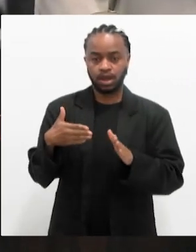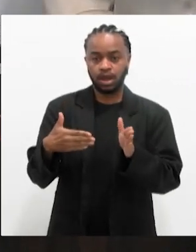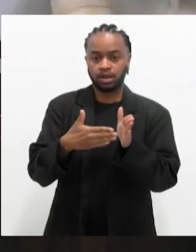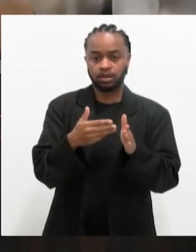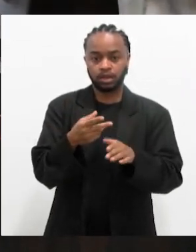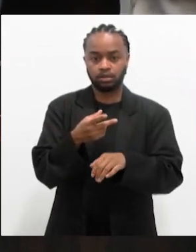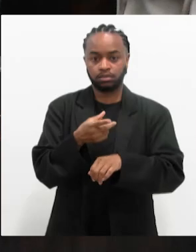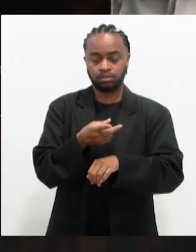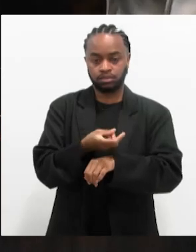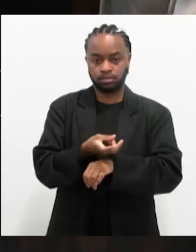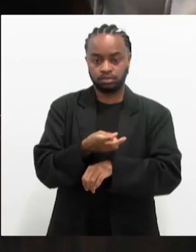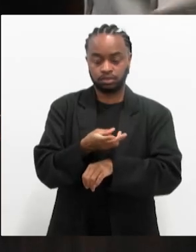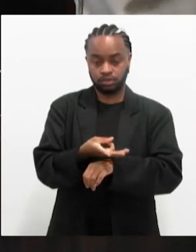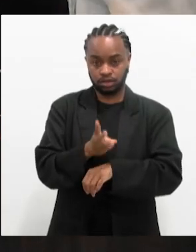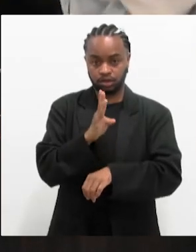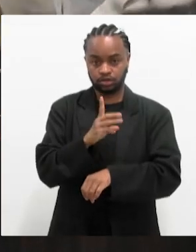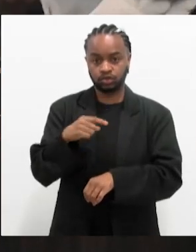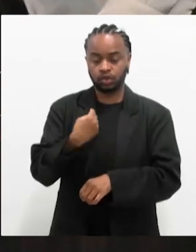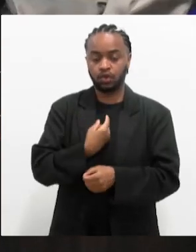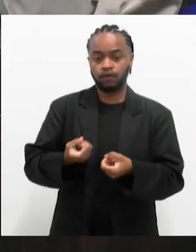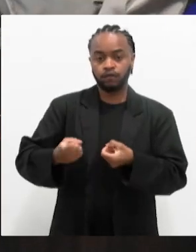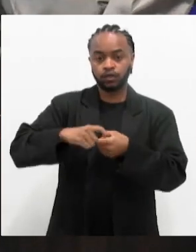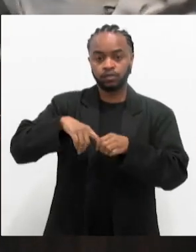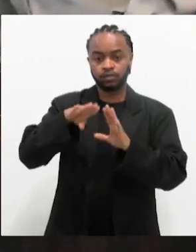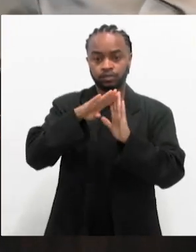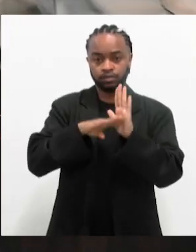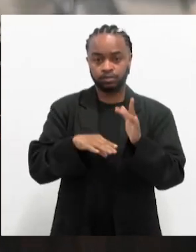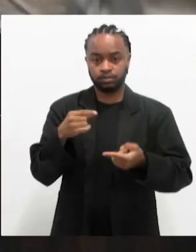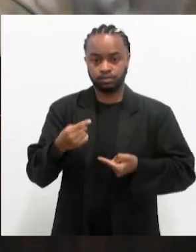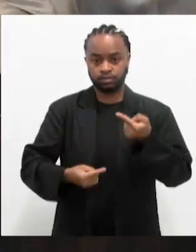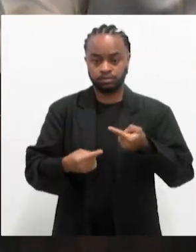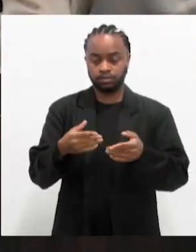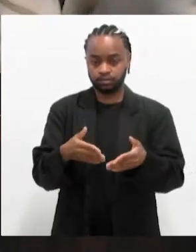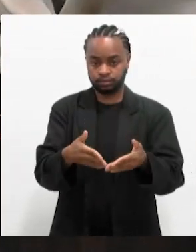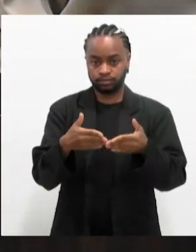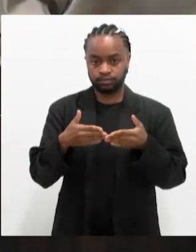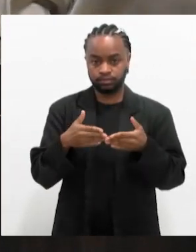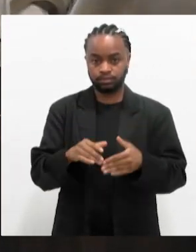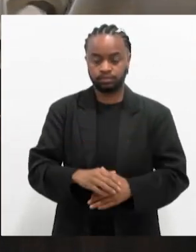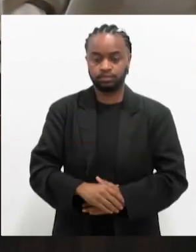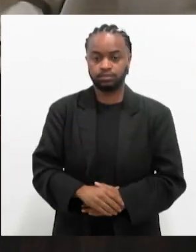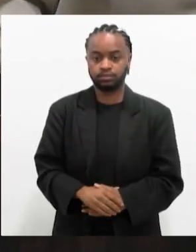15 horas, quando retornaremos com a ordem do dia. Está suspensa a sessão.